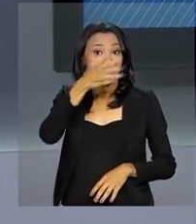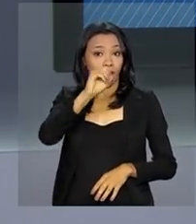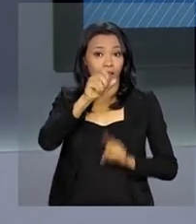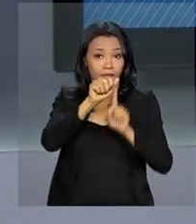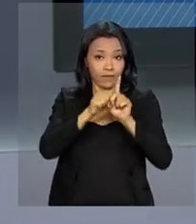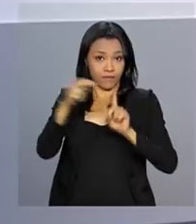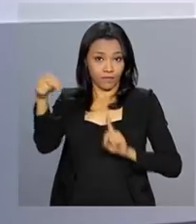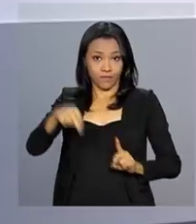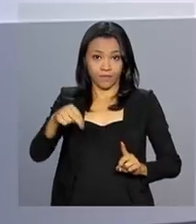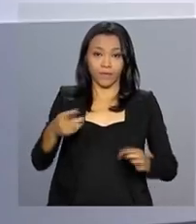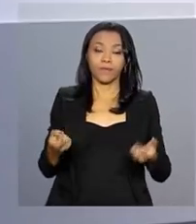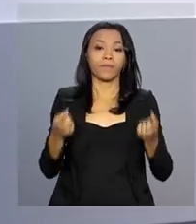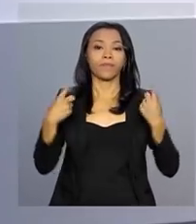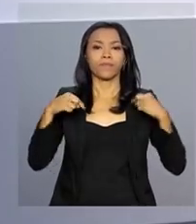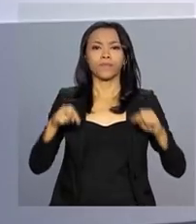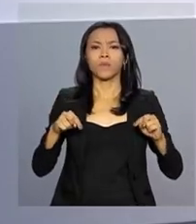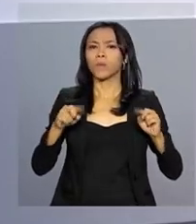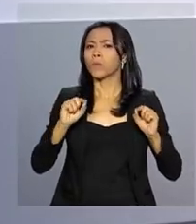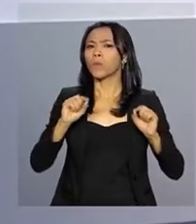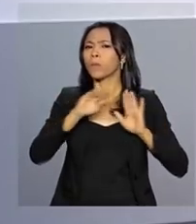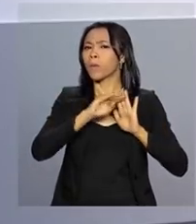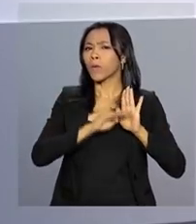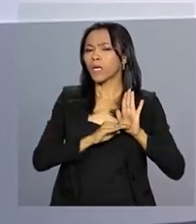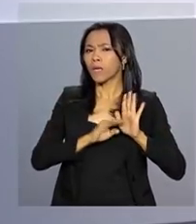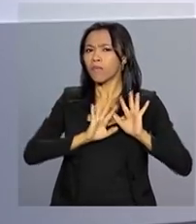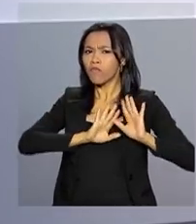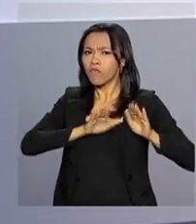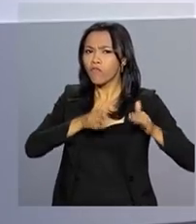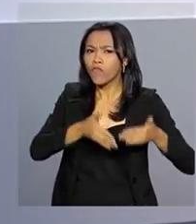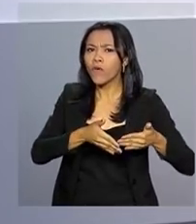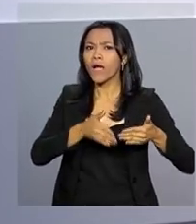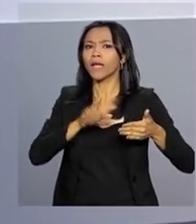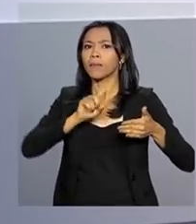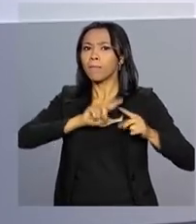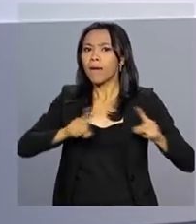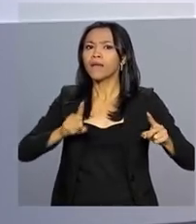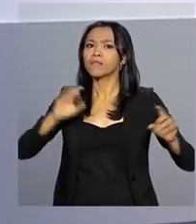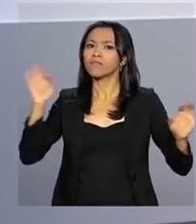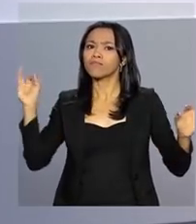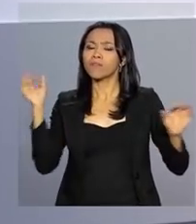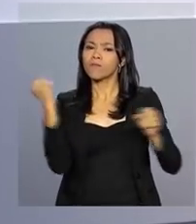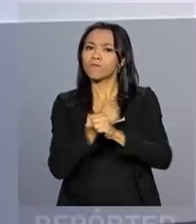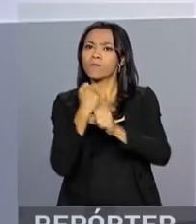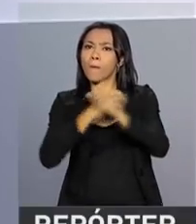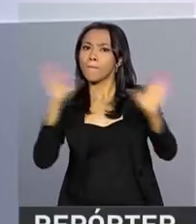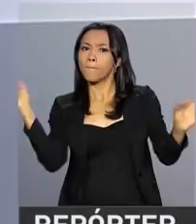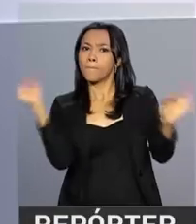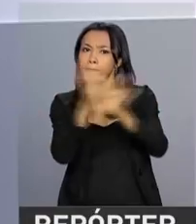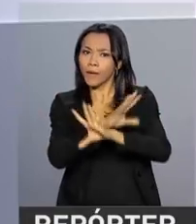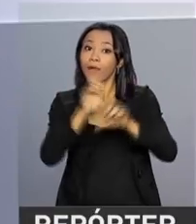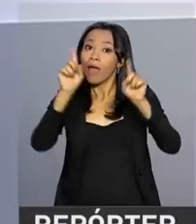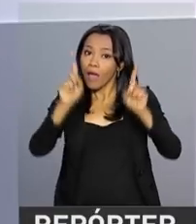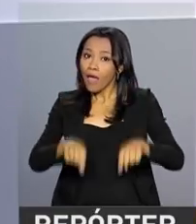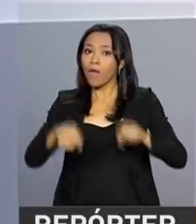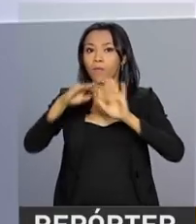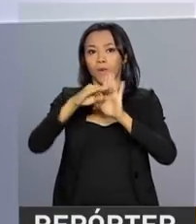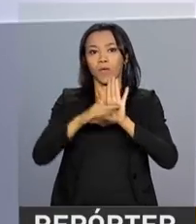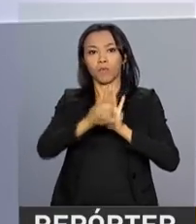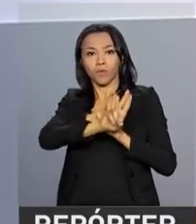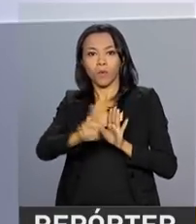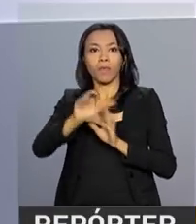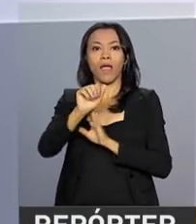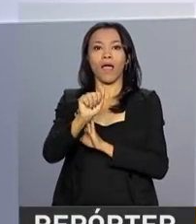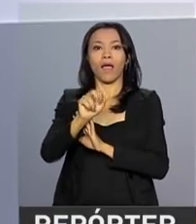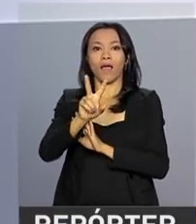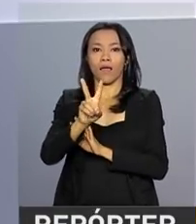novembro um programa focado não em lançar mas em concluir obras esse é o agora é avançar anunciado